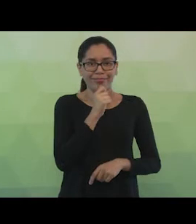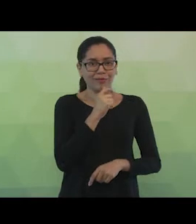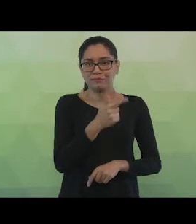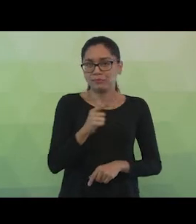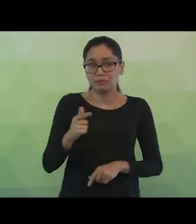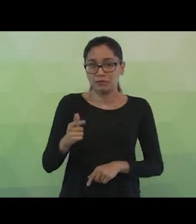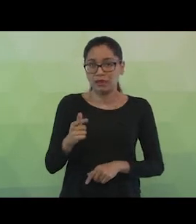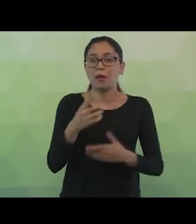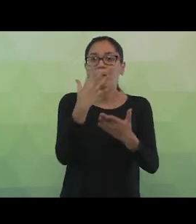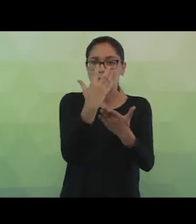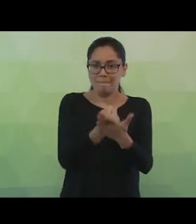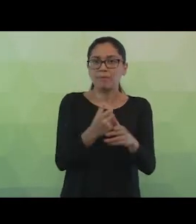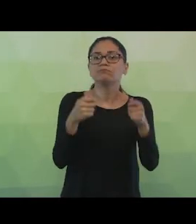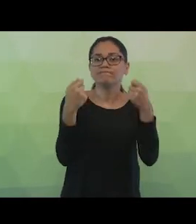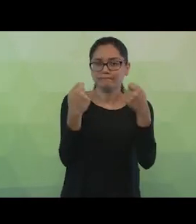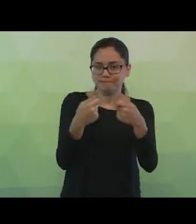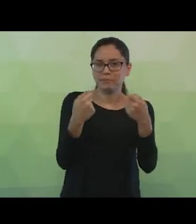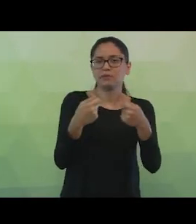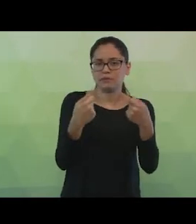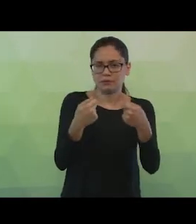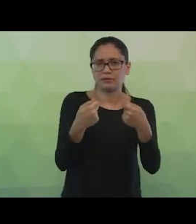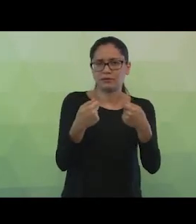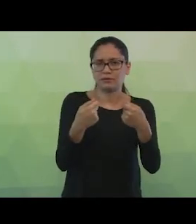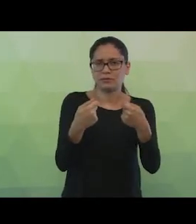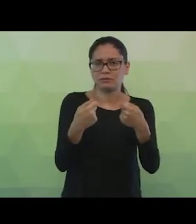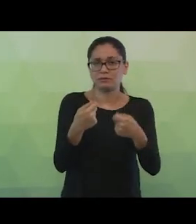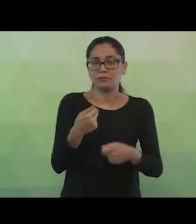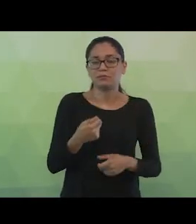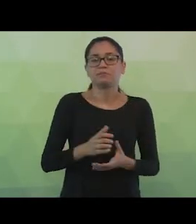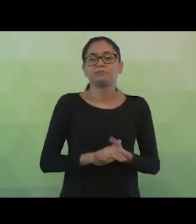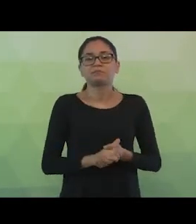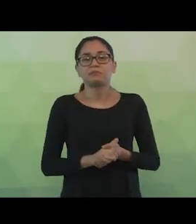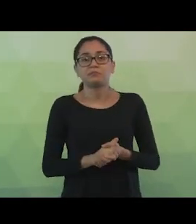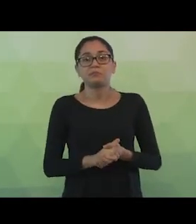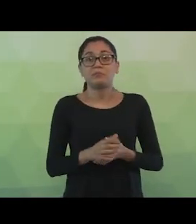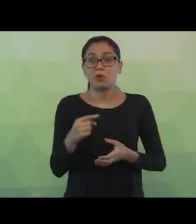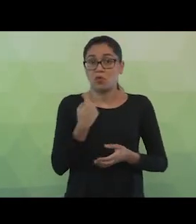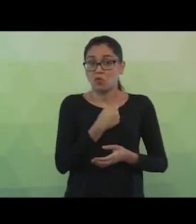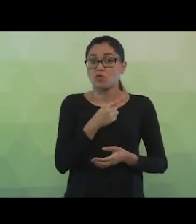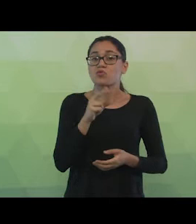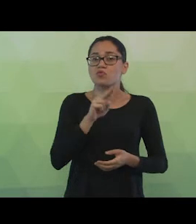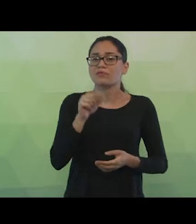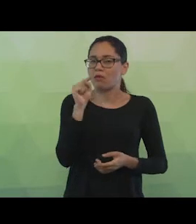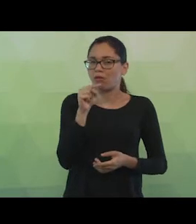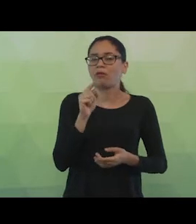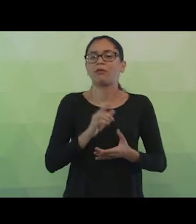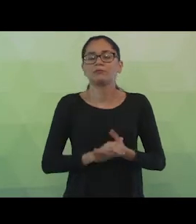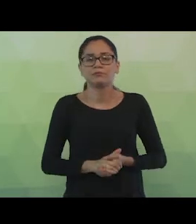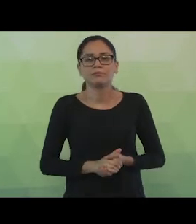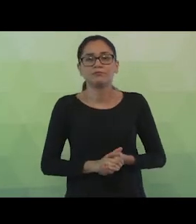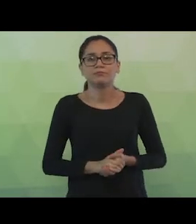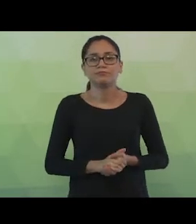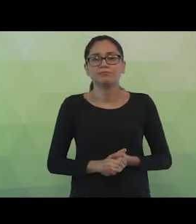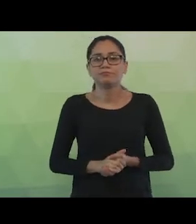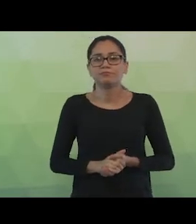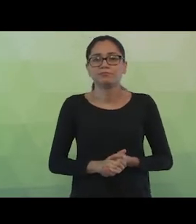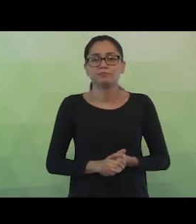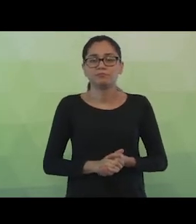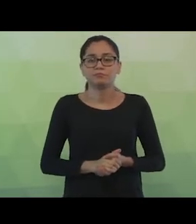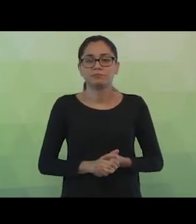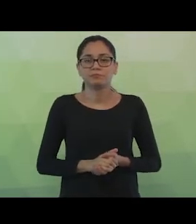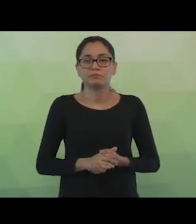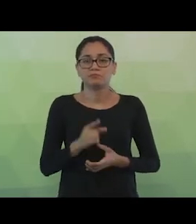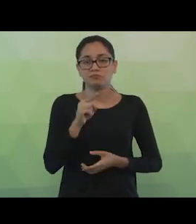e instale esta versão, que citamos, pois é a que utilizaremos. Este aqui é